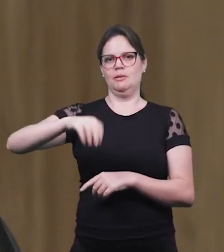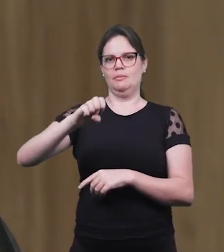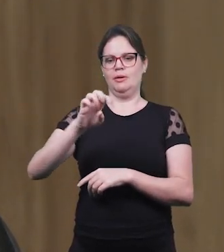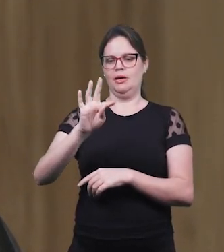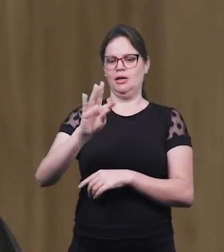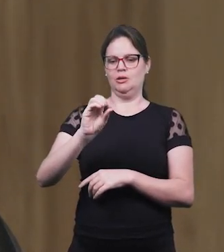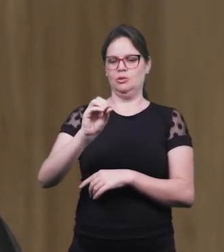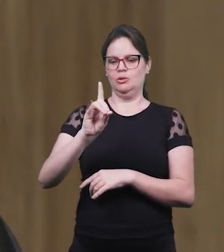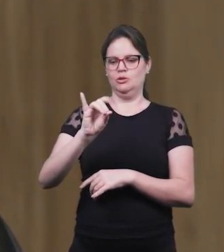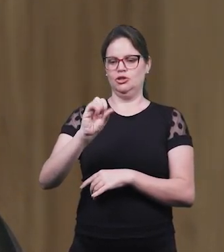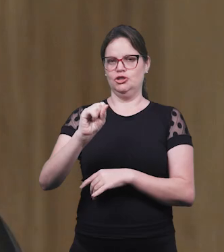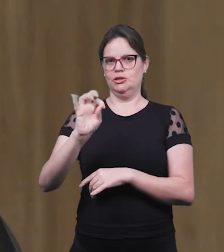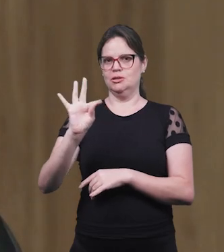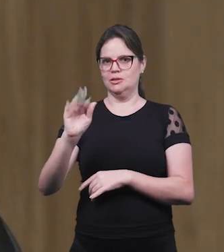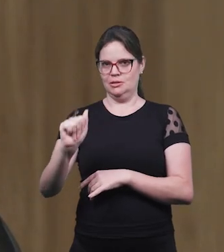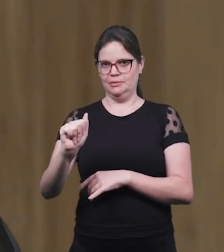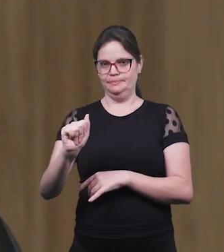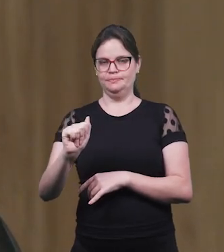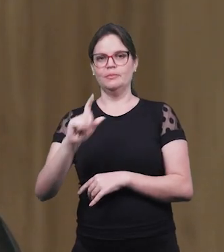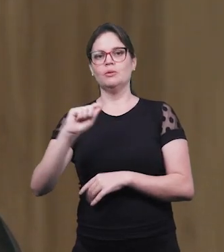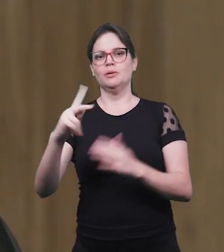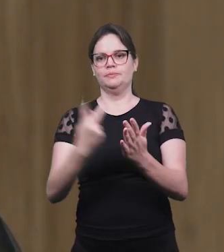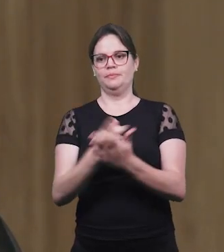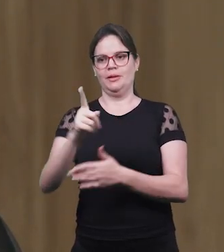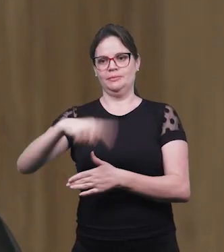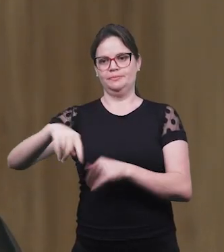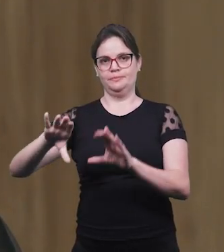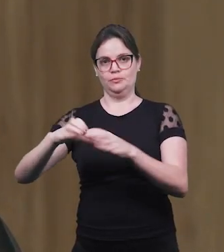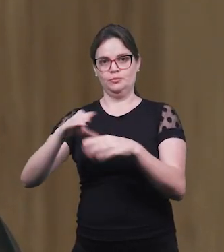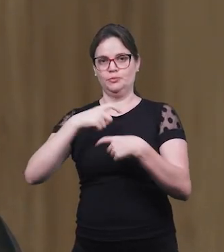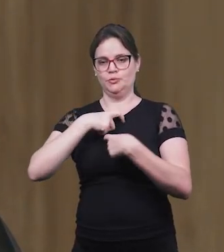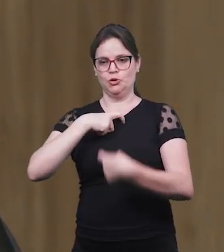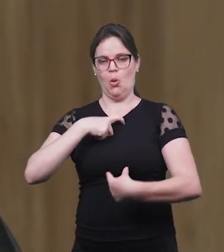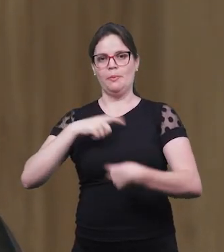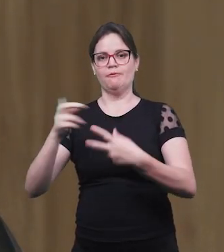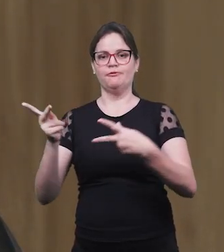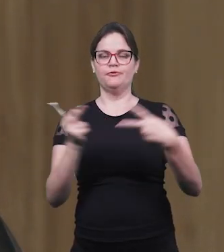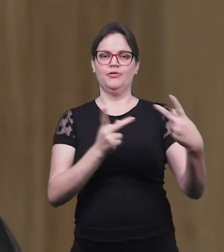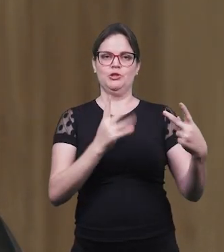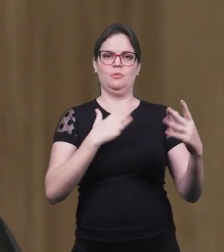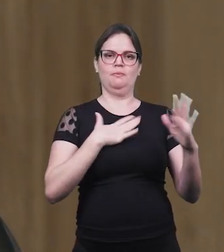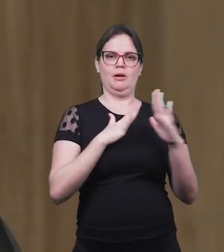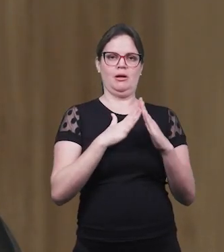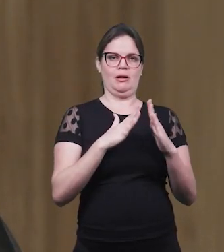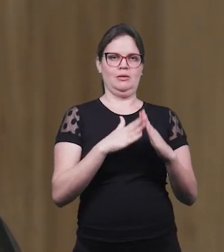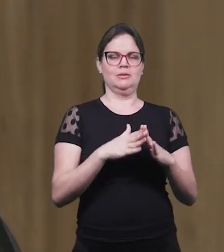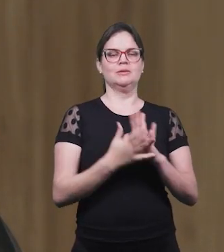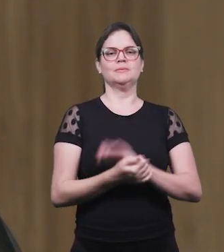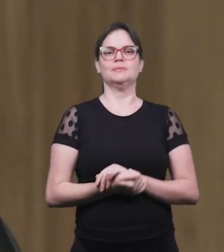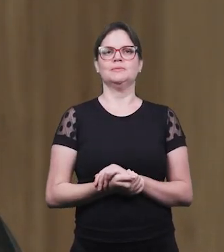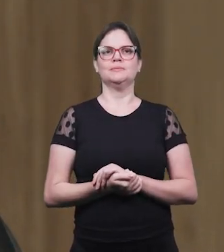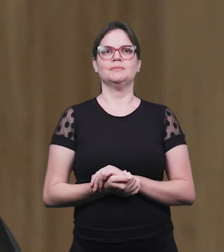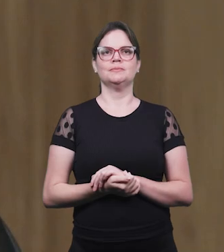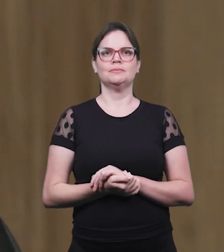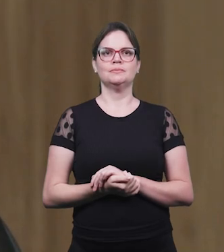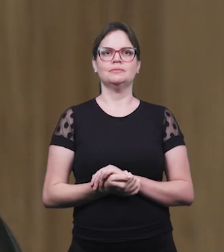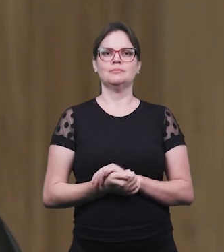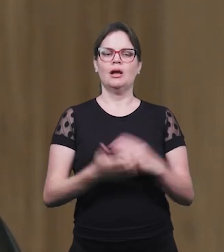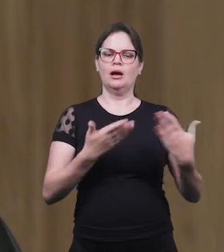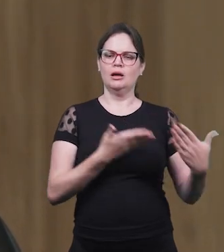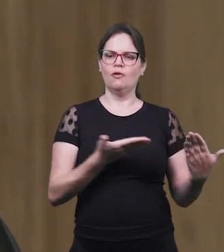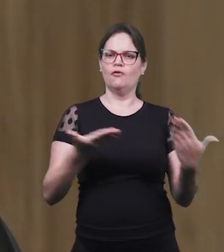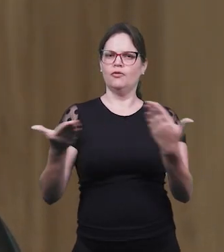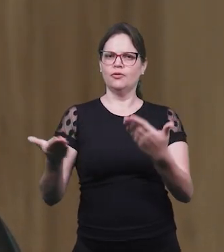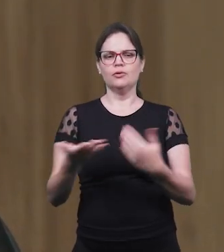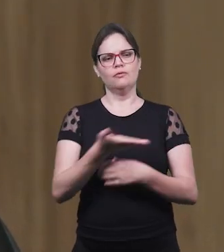E nós recebemos uma visita de um obreiro de lá e que convidou a